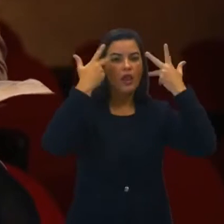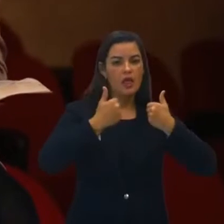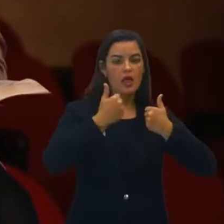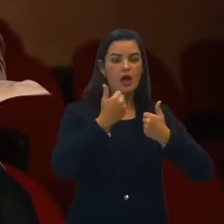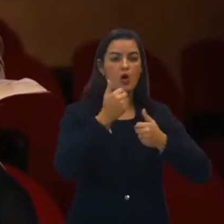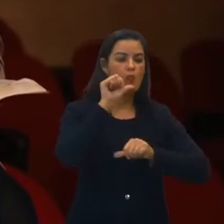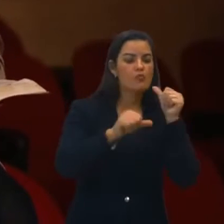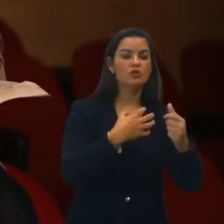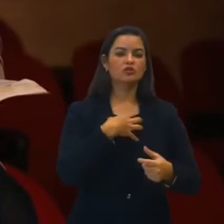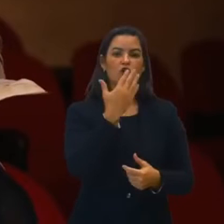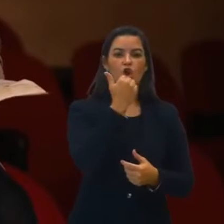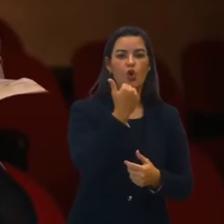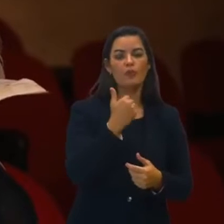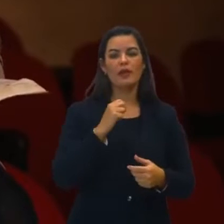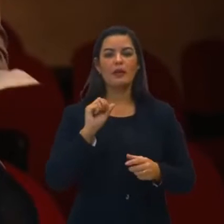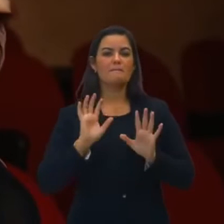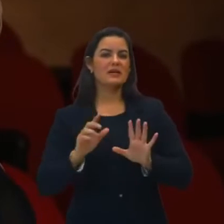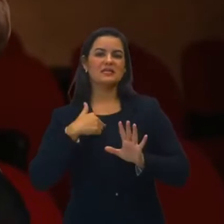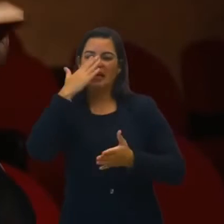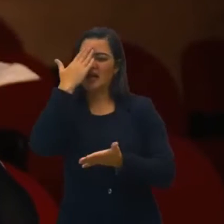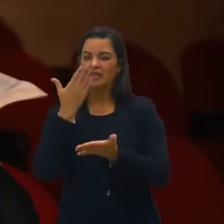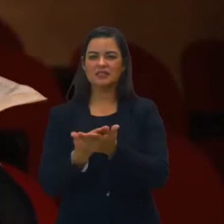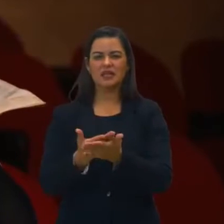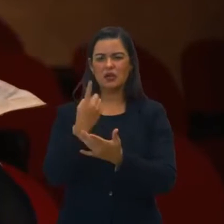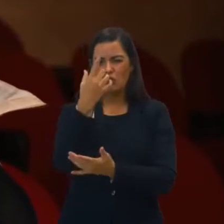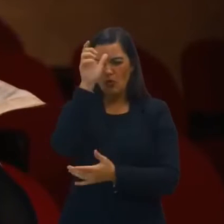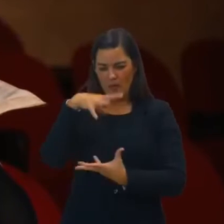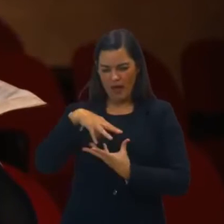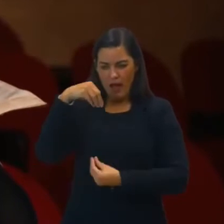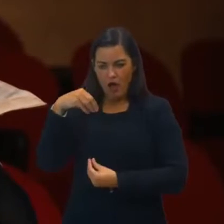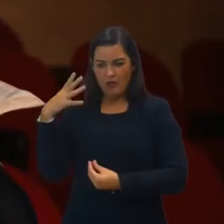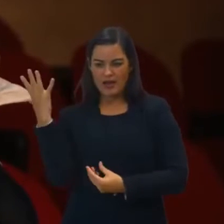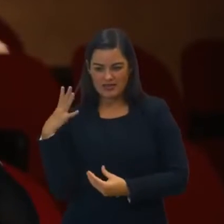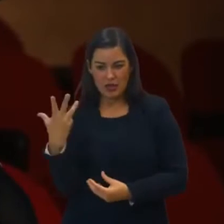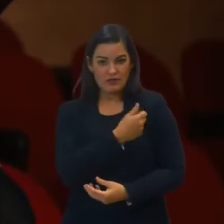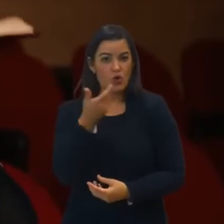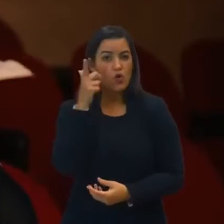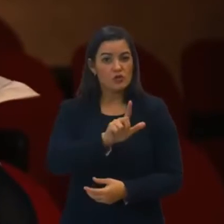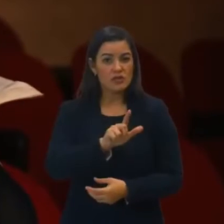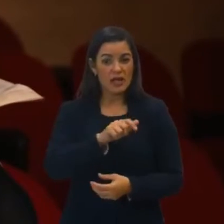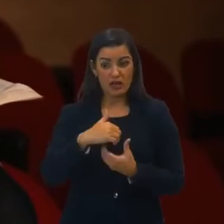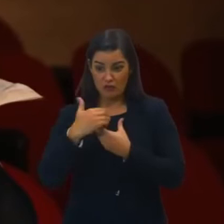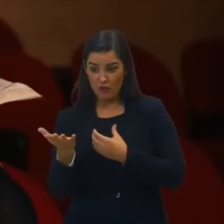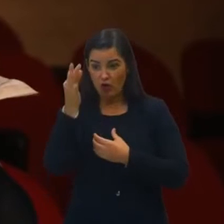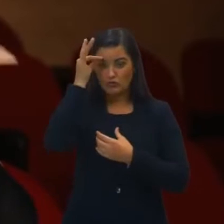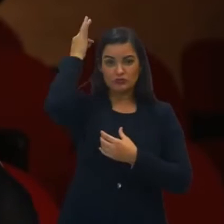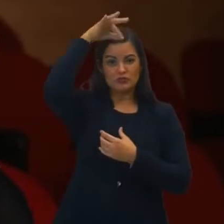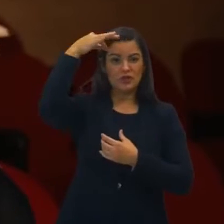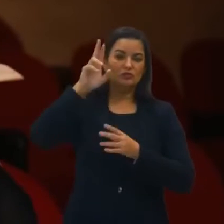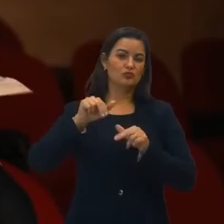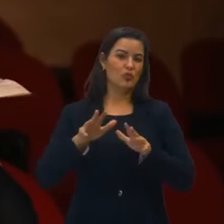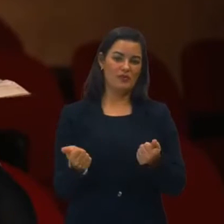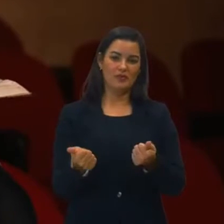ser salva sem o poder do Espírito Santo. Nós precisamos do Espírito Santo. Sem Ele não há conversão.